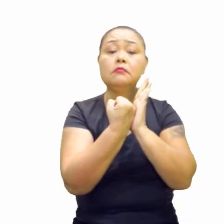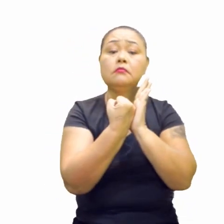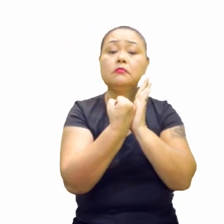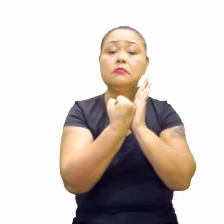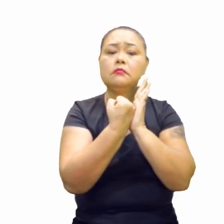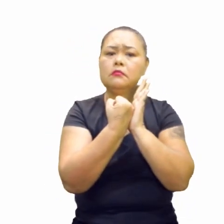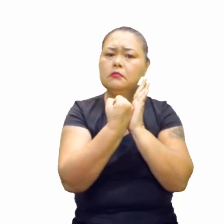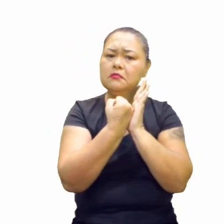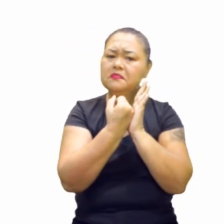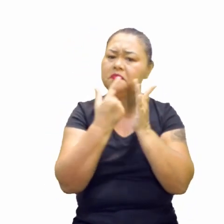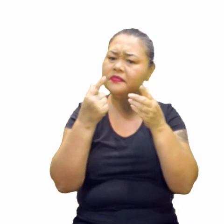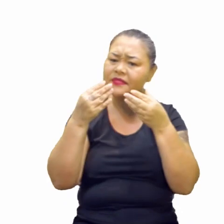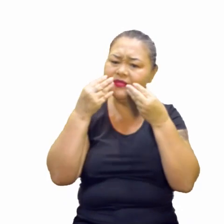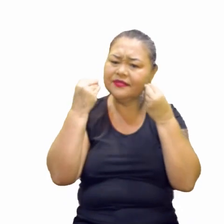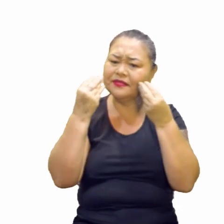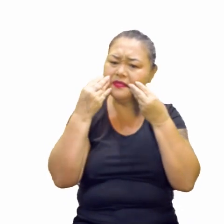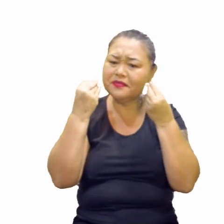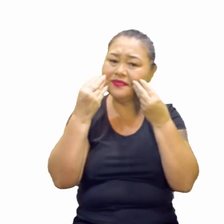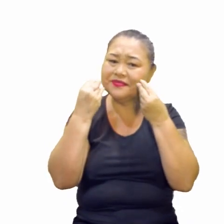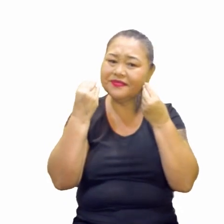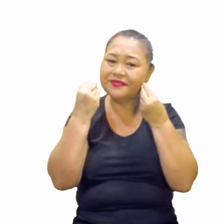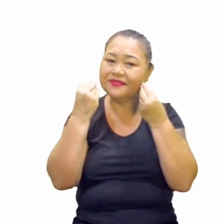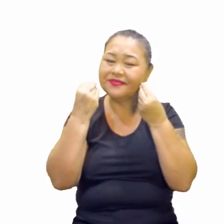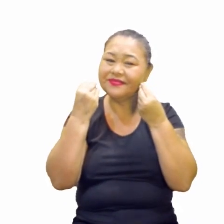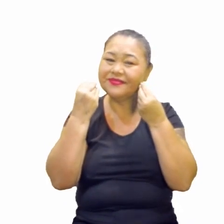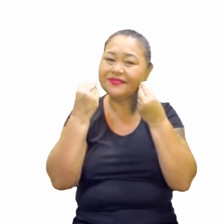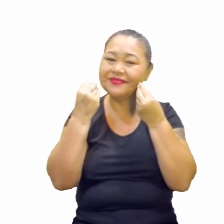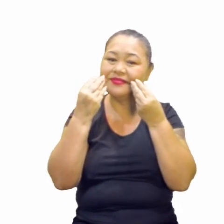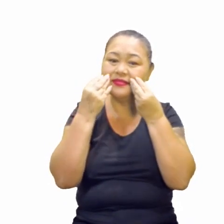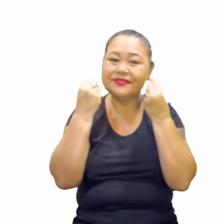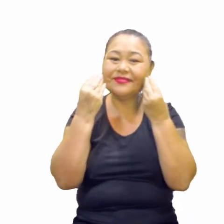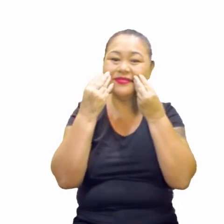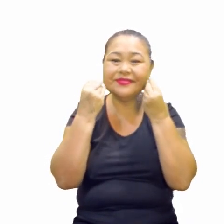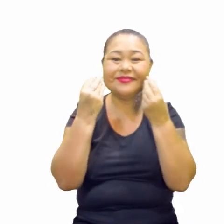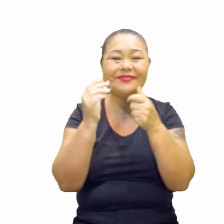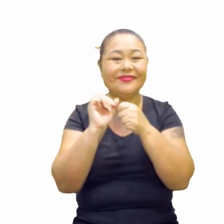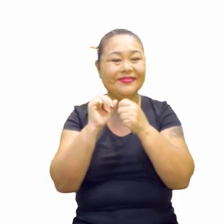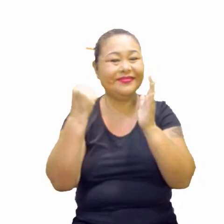mesmo, acho que já tinha marcado a administração dos principais presidentes.